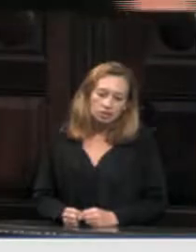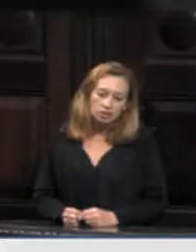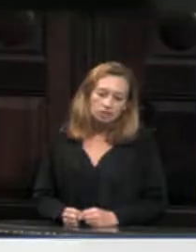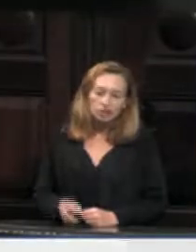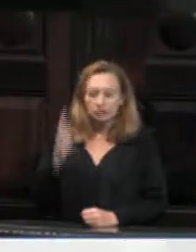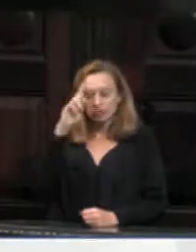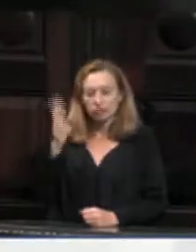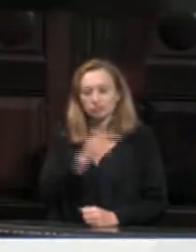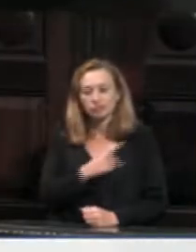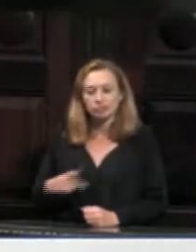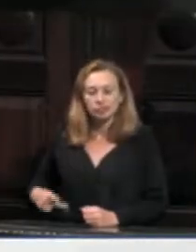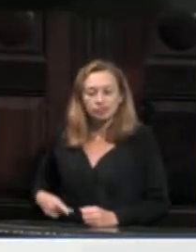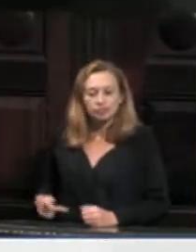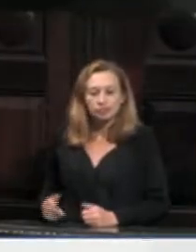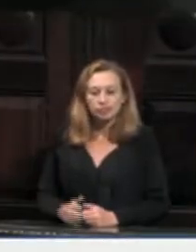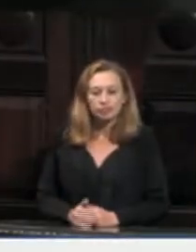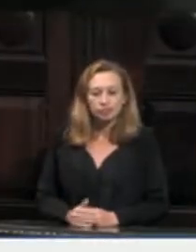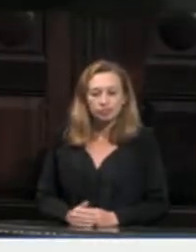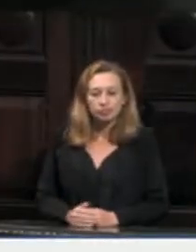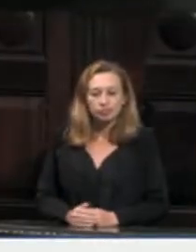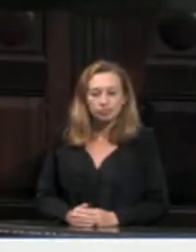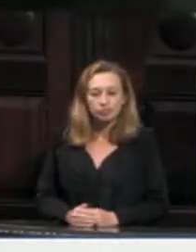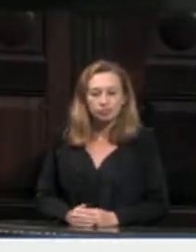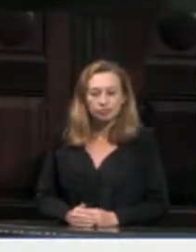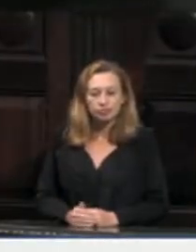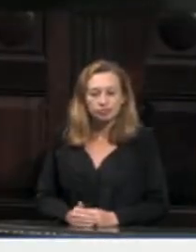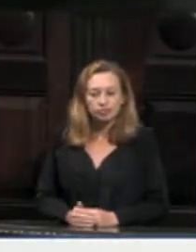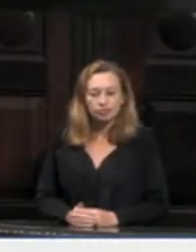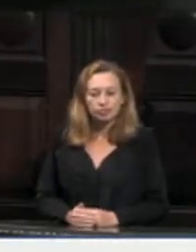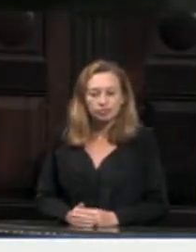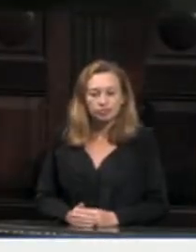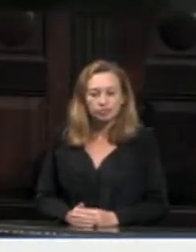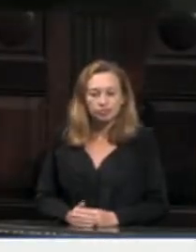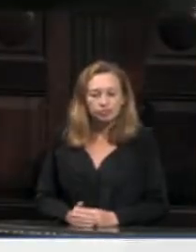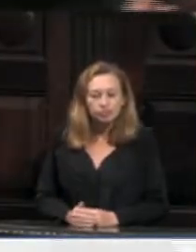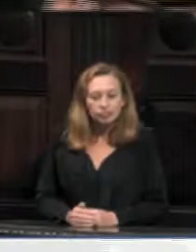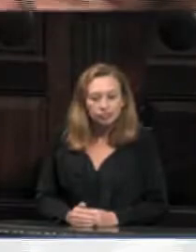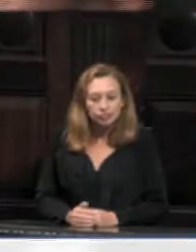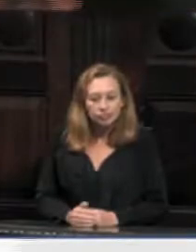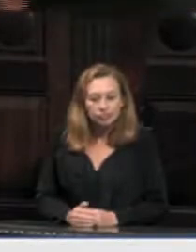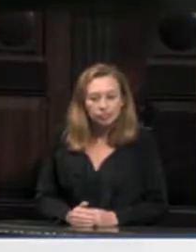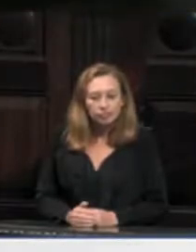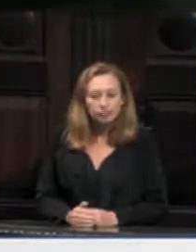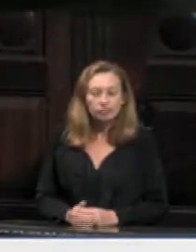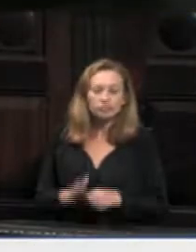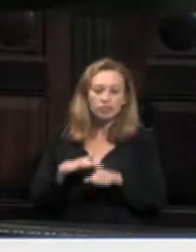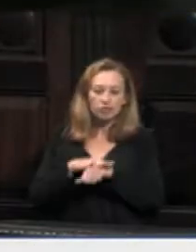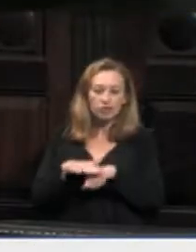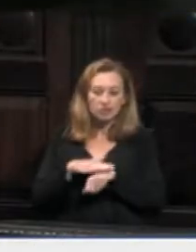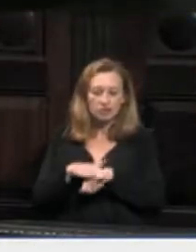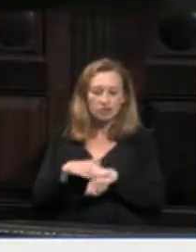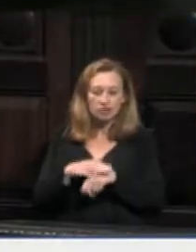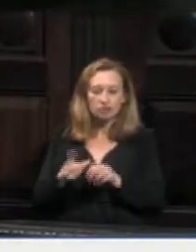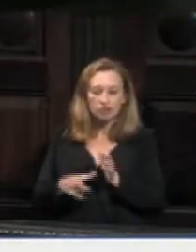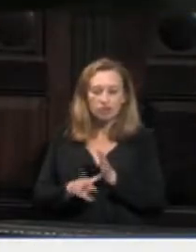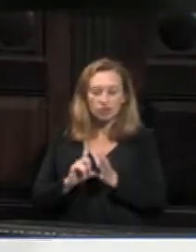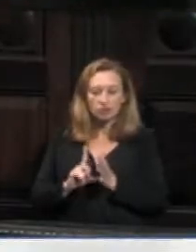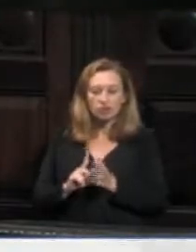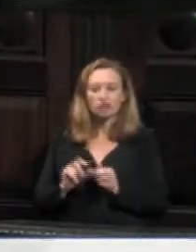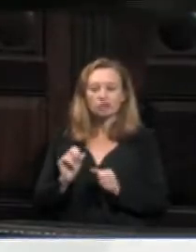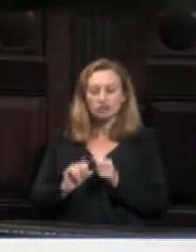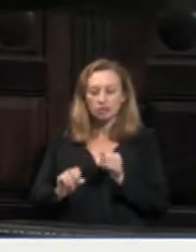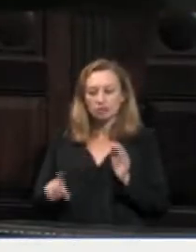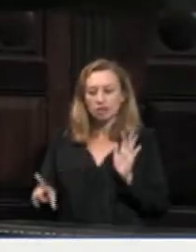Senhor presidente, eu, em coautoria com Vossa Excelência lá atrás, fizemos a lei do